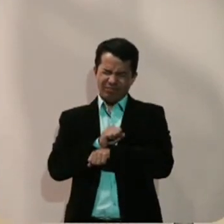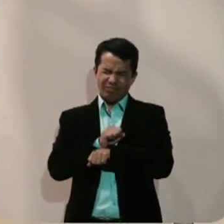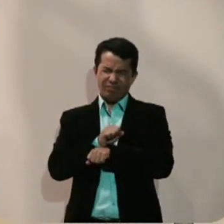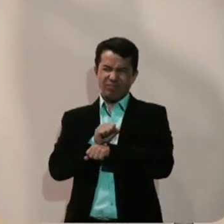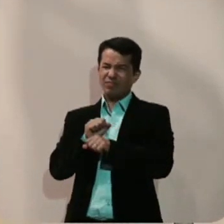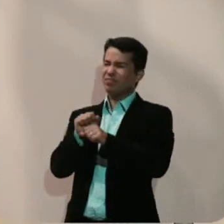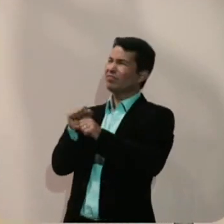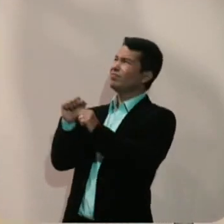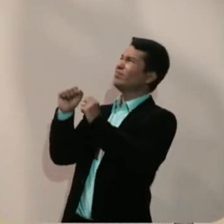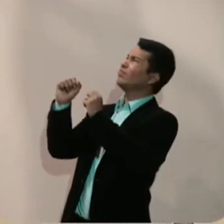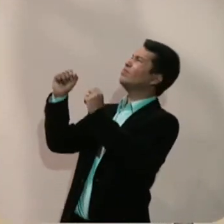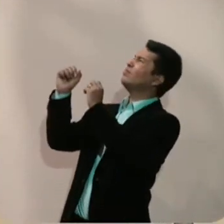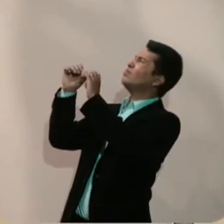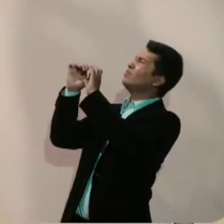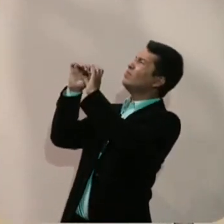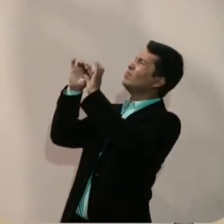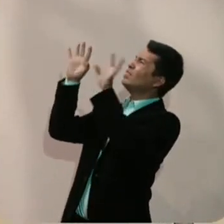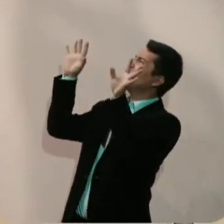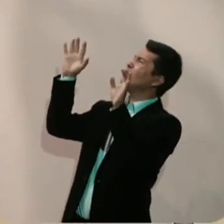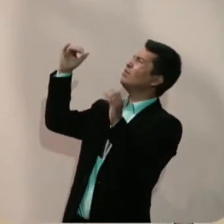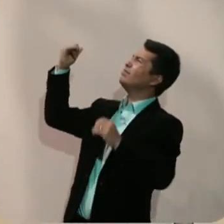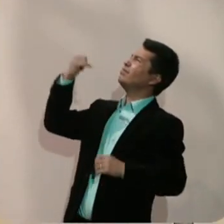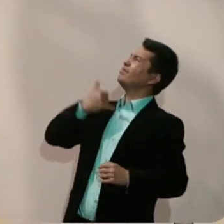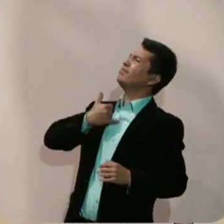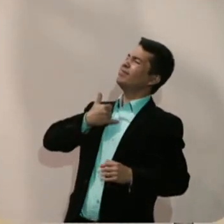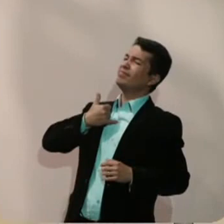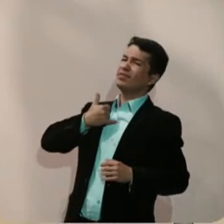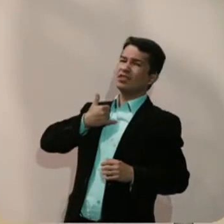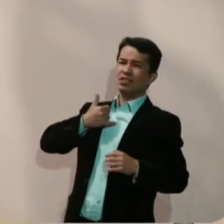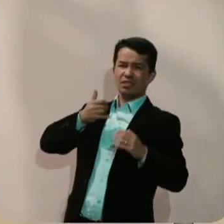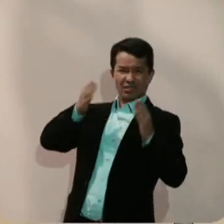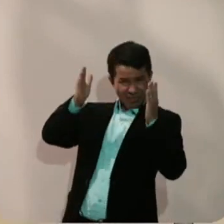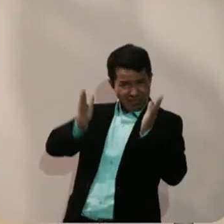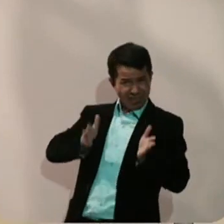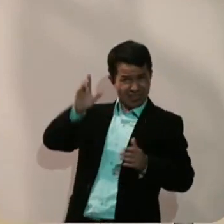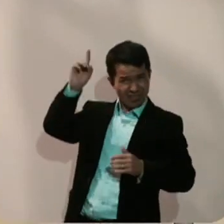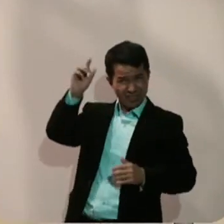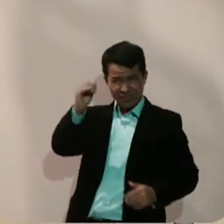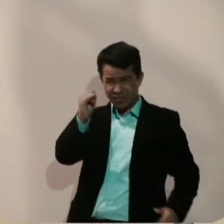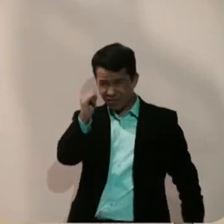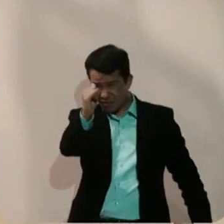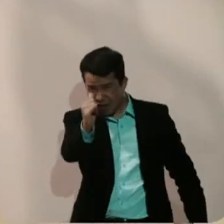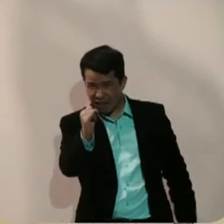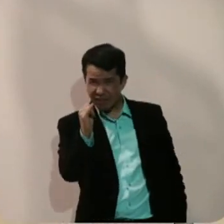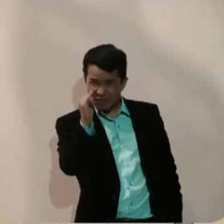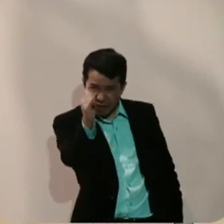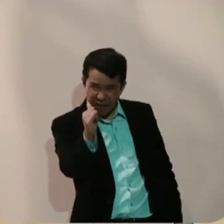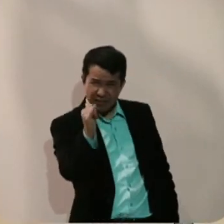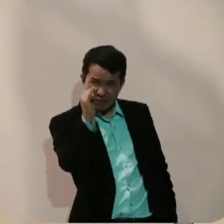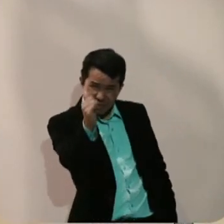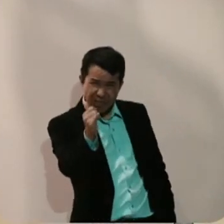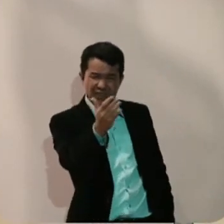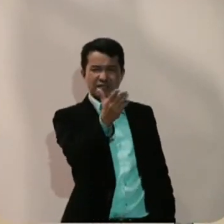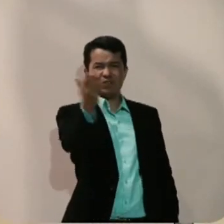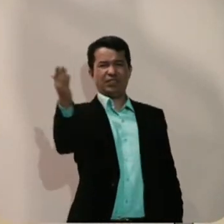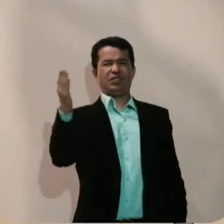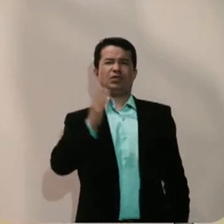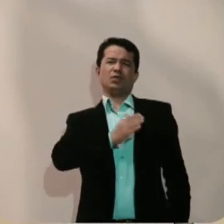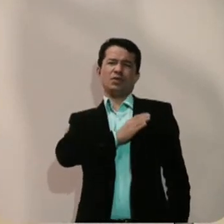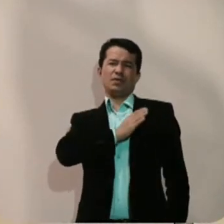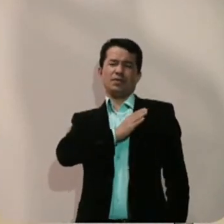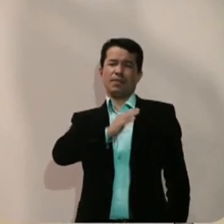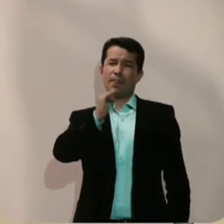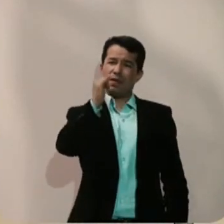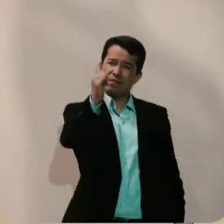Espírito. Há quanto tempo o Senhor tem tocado o seu coração? Há quanto tempo Ele tem ministrado na tua vida? Há